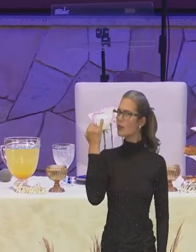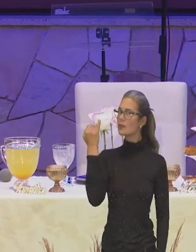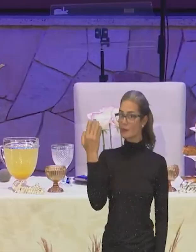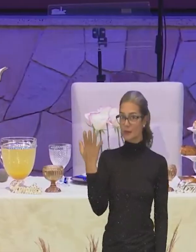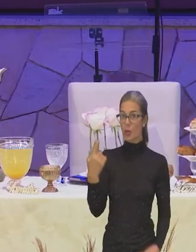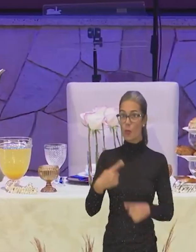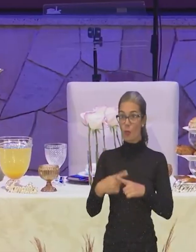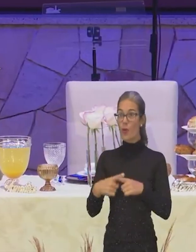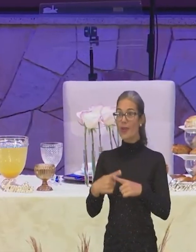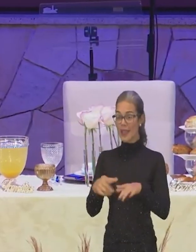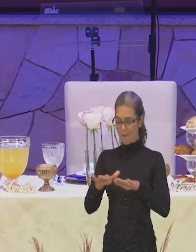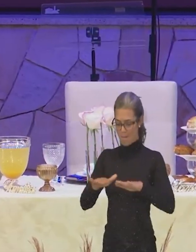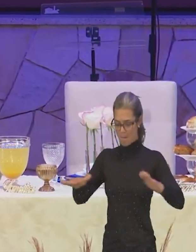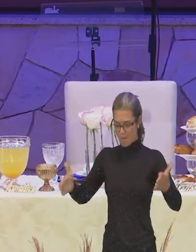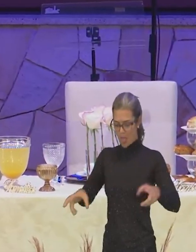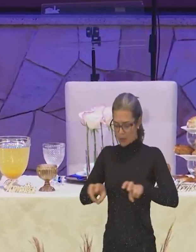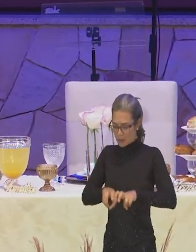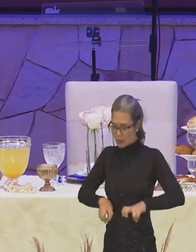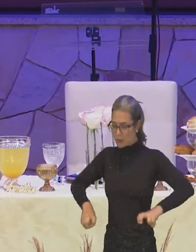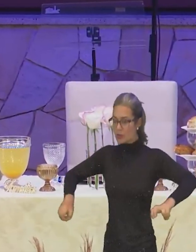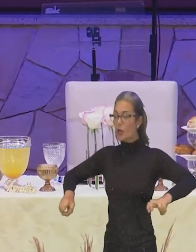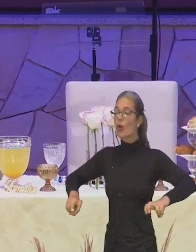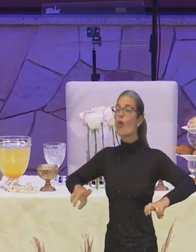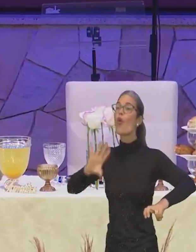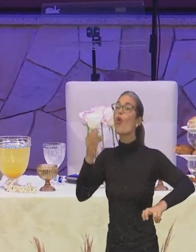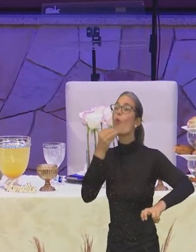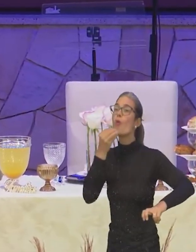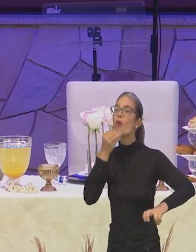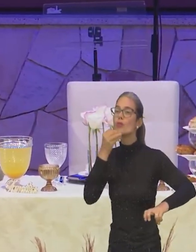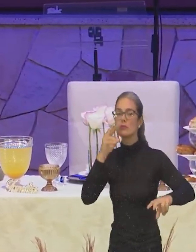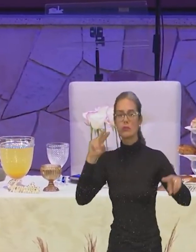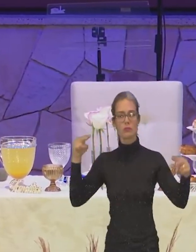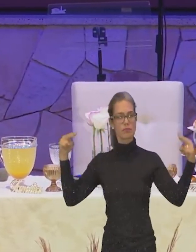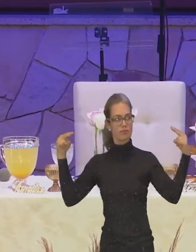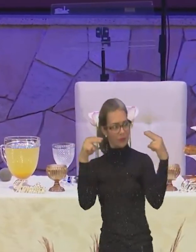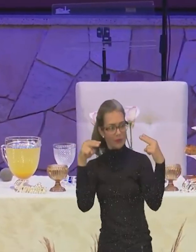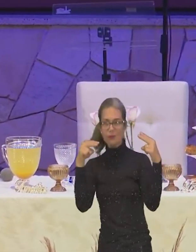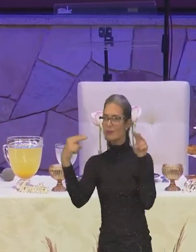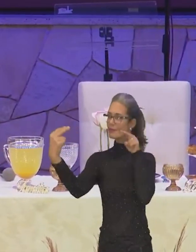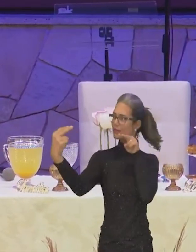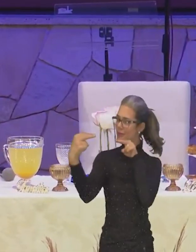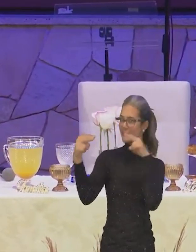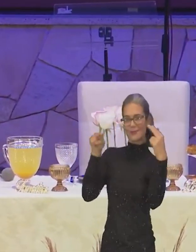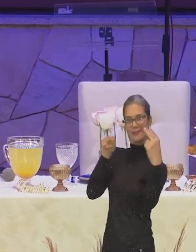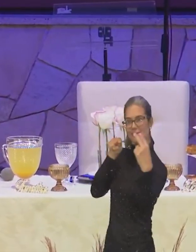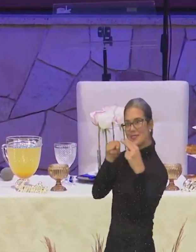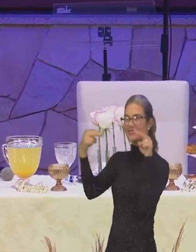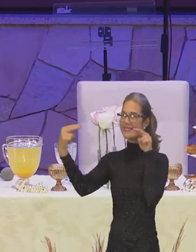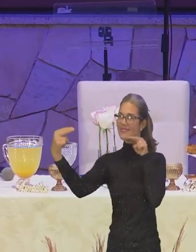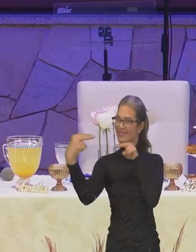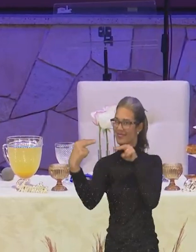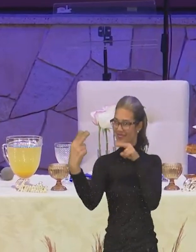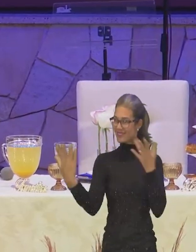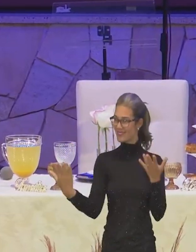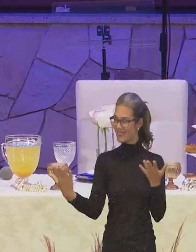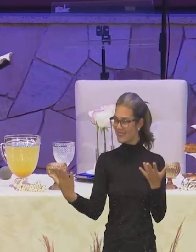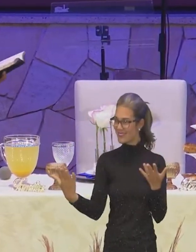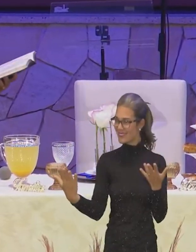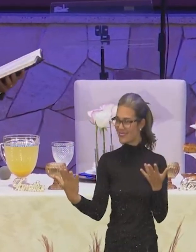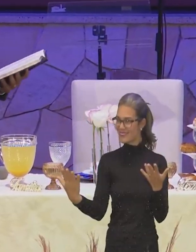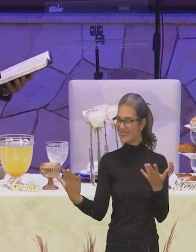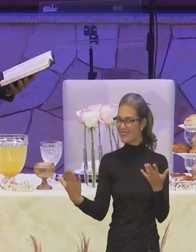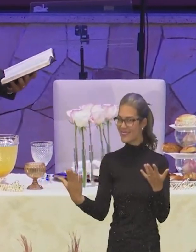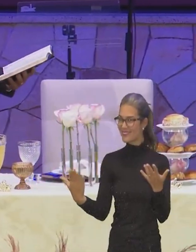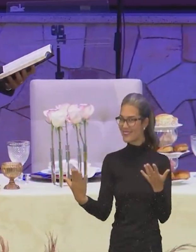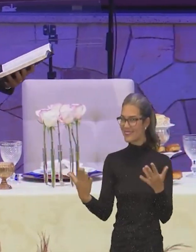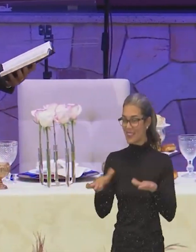porque é ao redor da mesa que nós temos a oportunidade de olharmos uns nos olhos dos outros. É ao redor da mesa